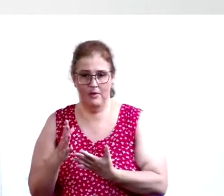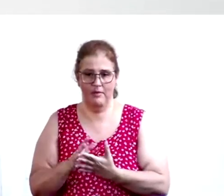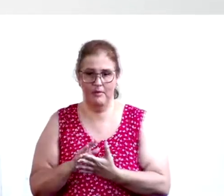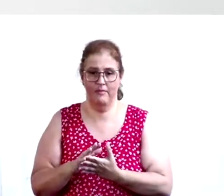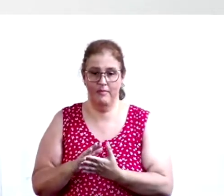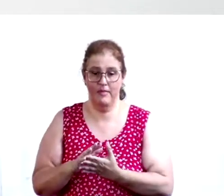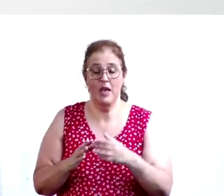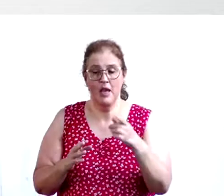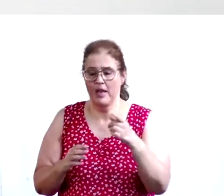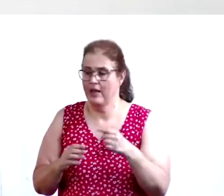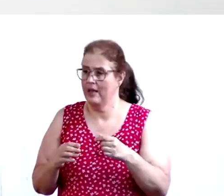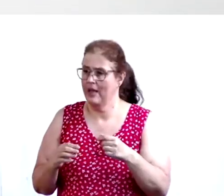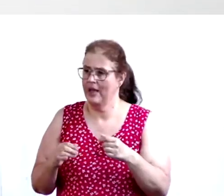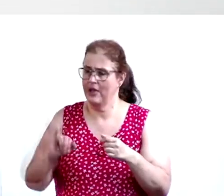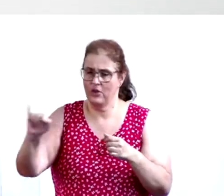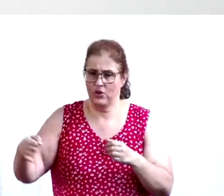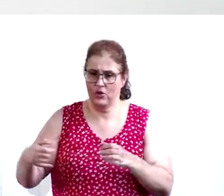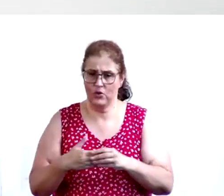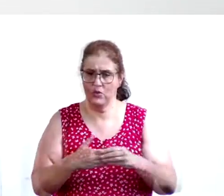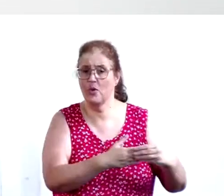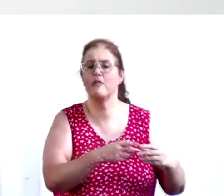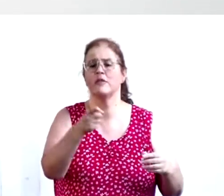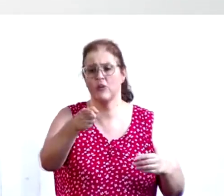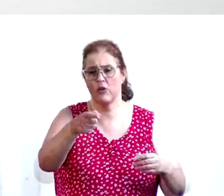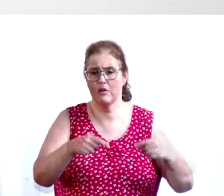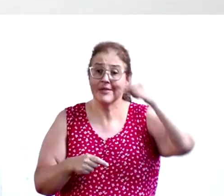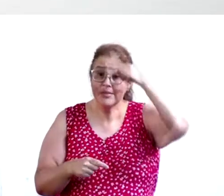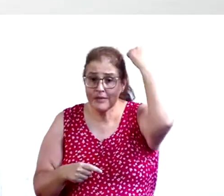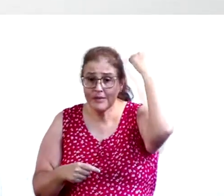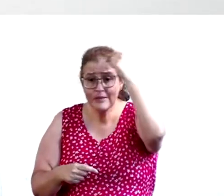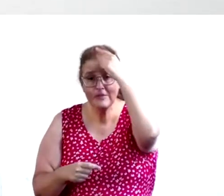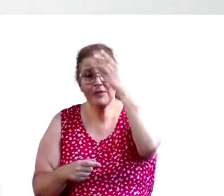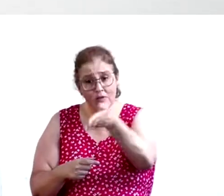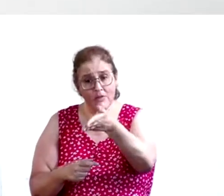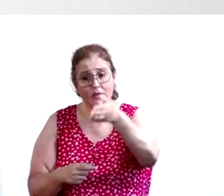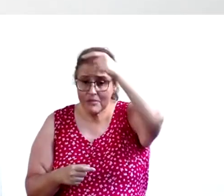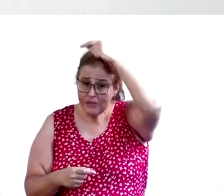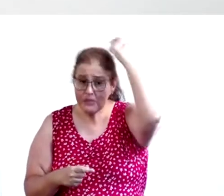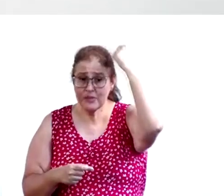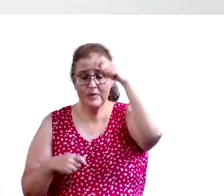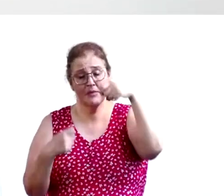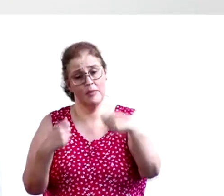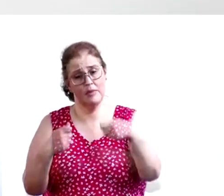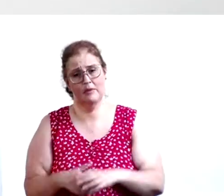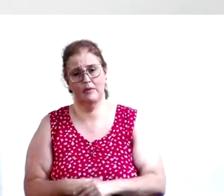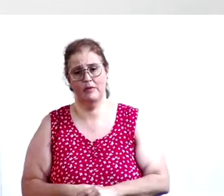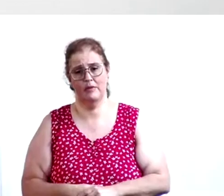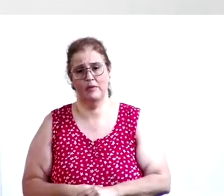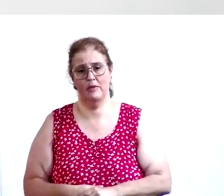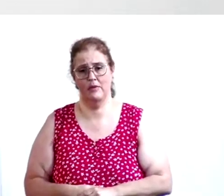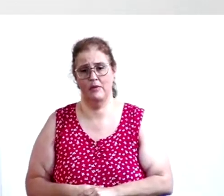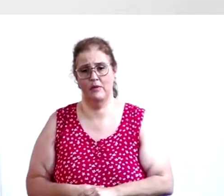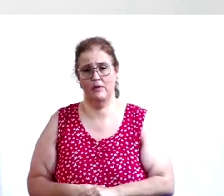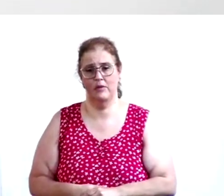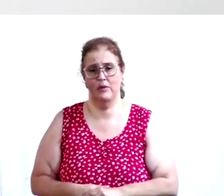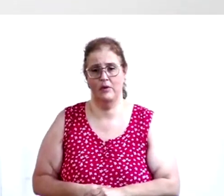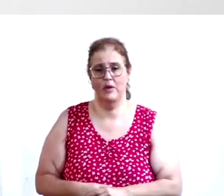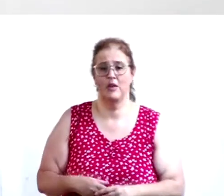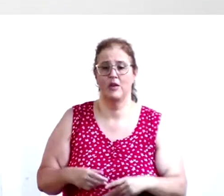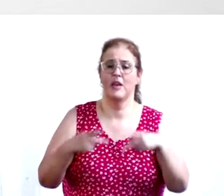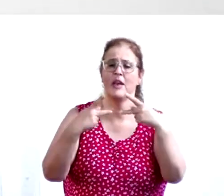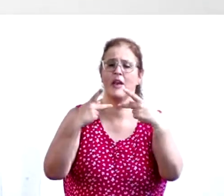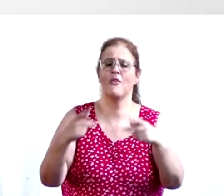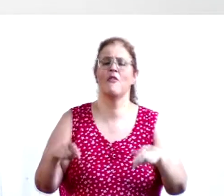santificai-vos, porque amanhã o Senhor fará maravilha no meio de vós. E então, em determinado momento, Josué olha para o povo e diz, tenho mais uma coisa para conversar